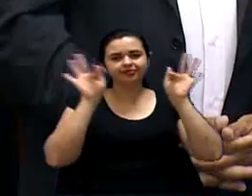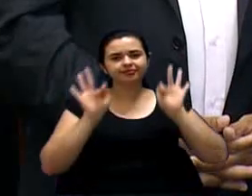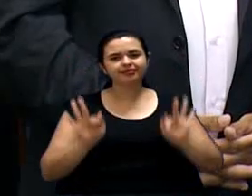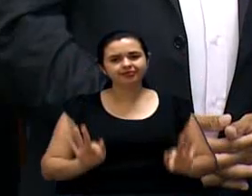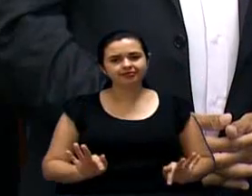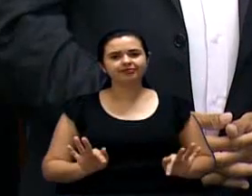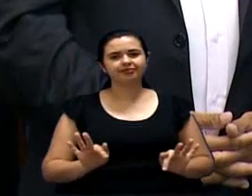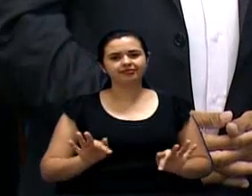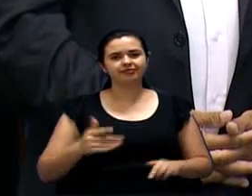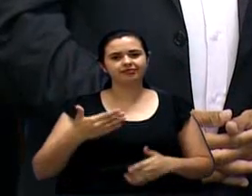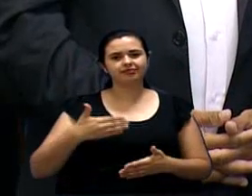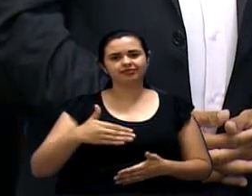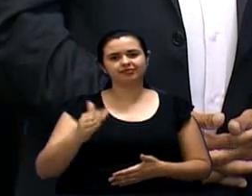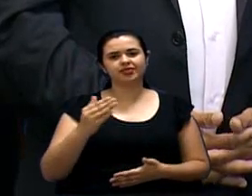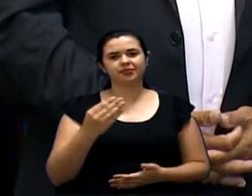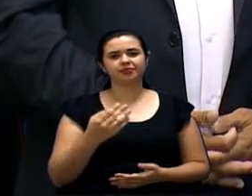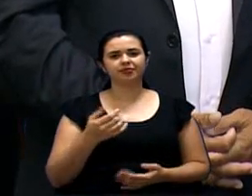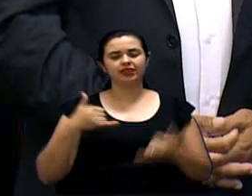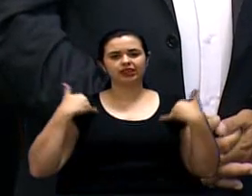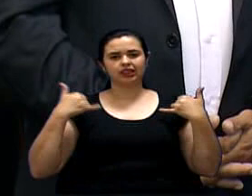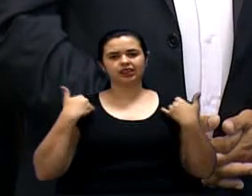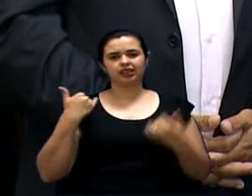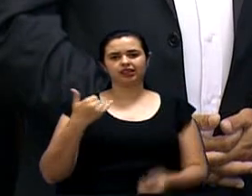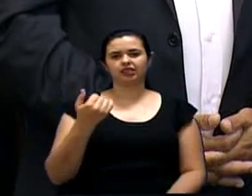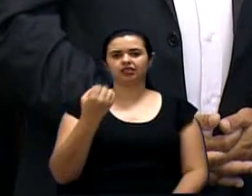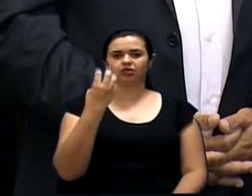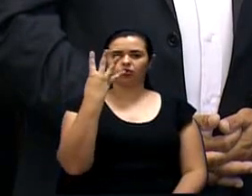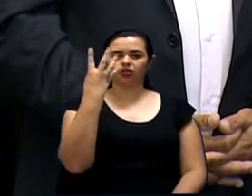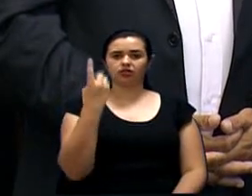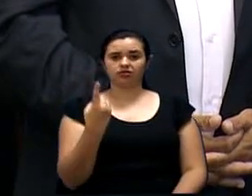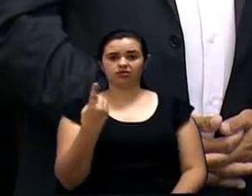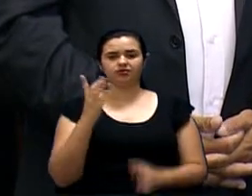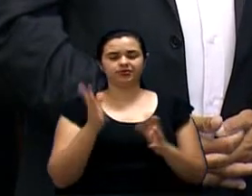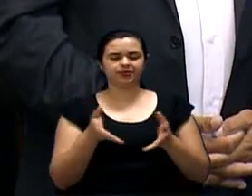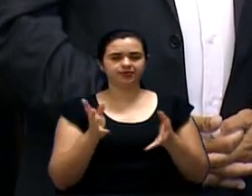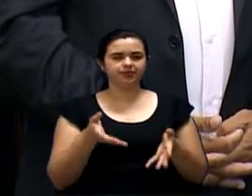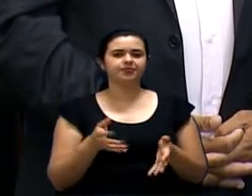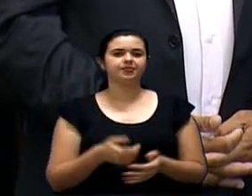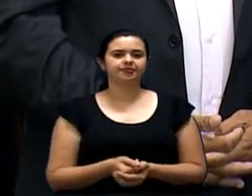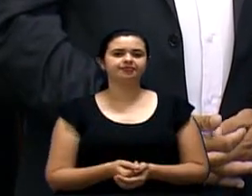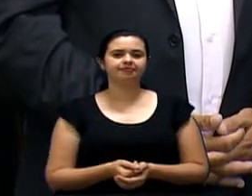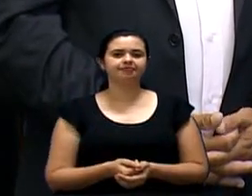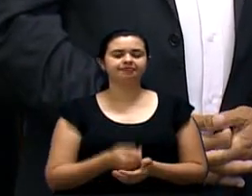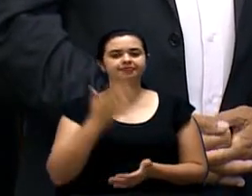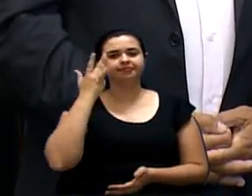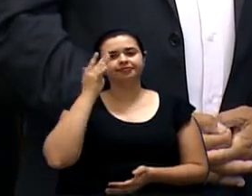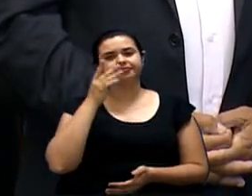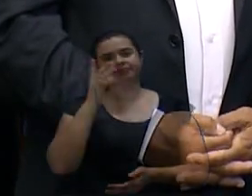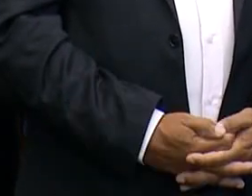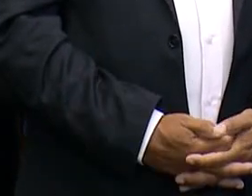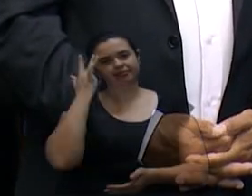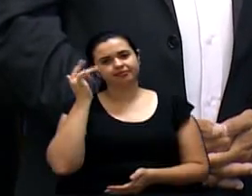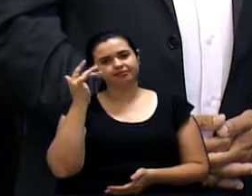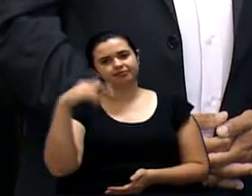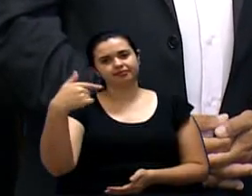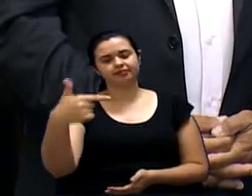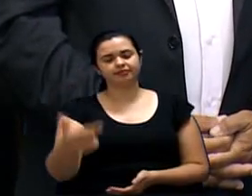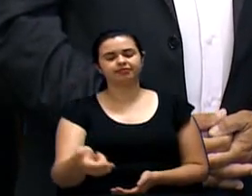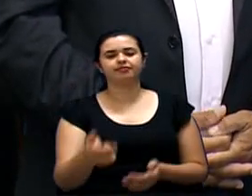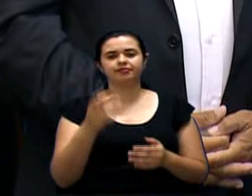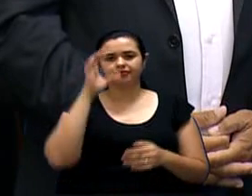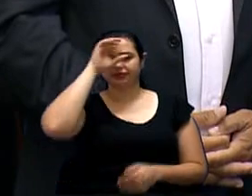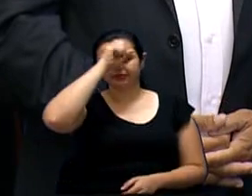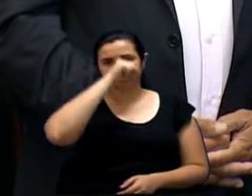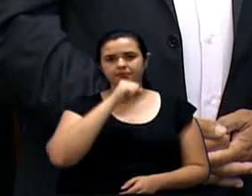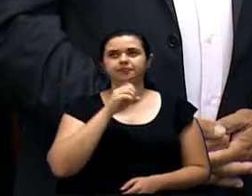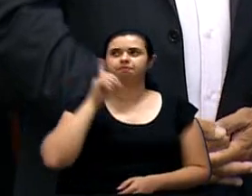41 anos aí, 41 primaveras que a gente está aqui, e cada dia a gente aprende, né, e Deus que abençoa a